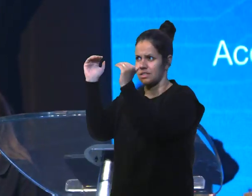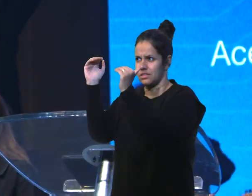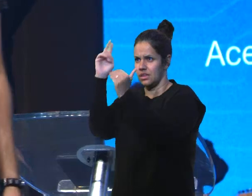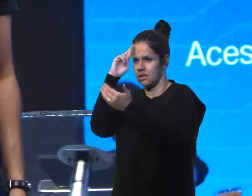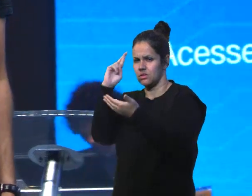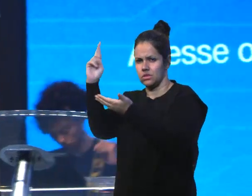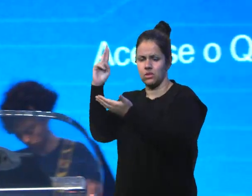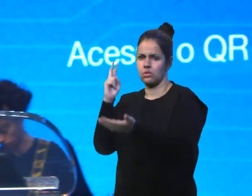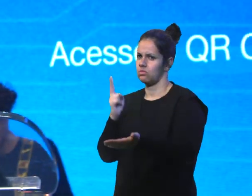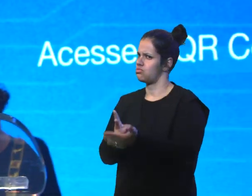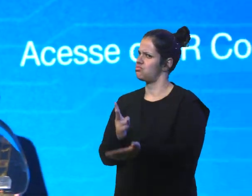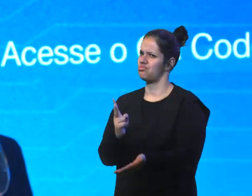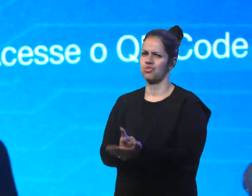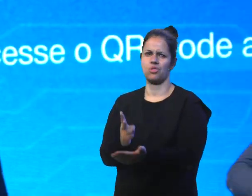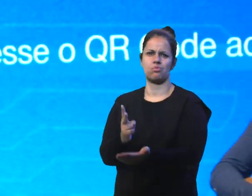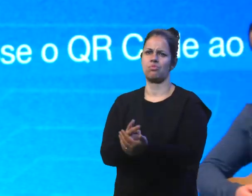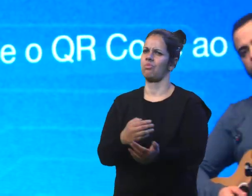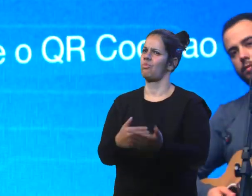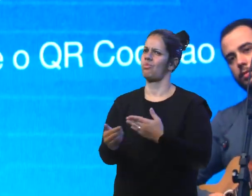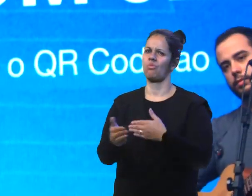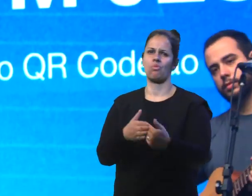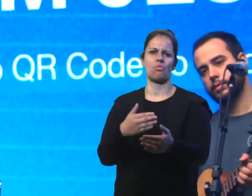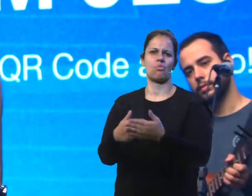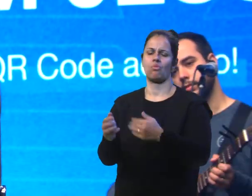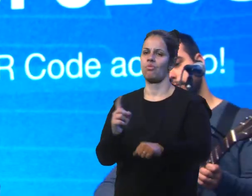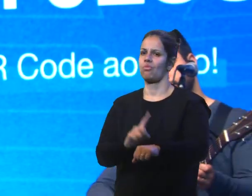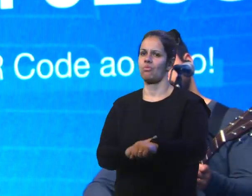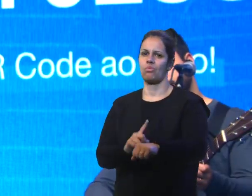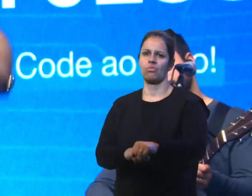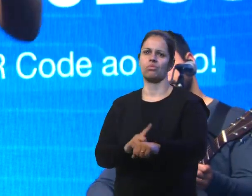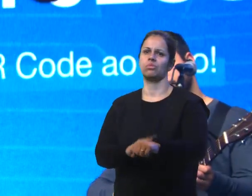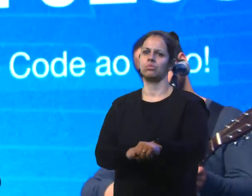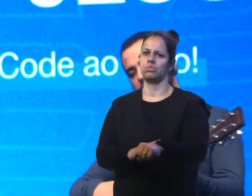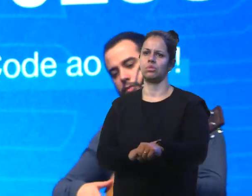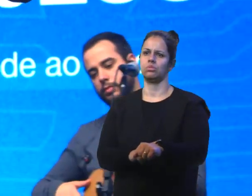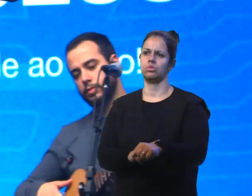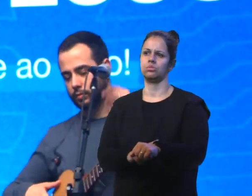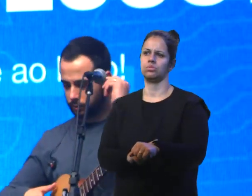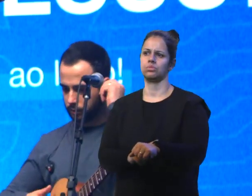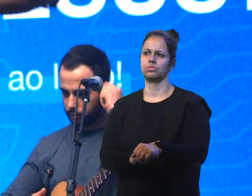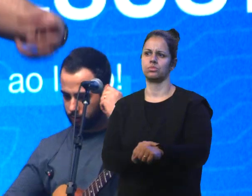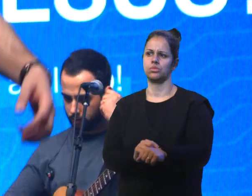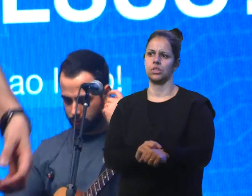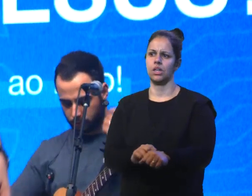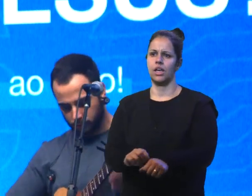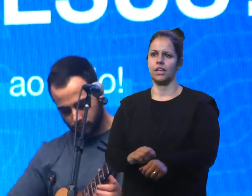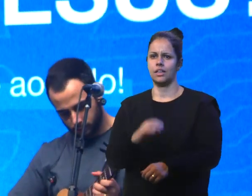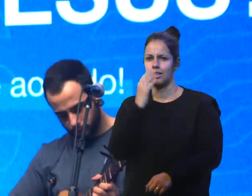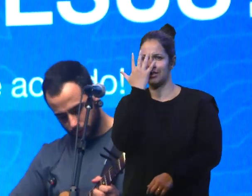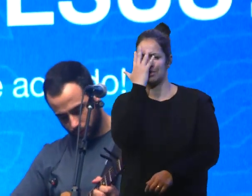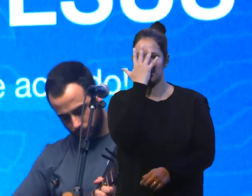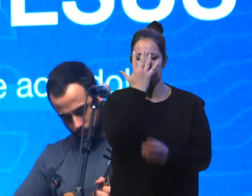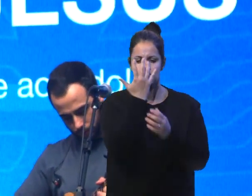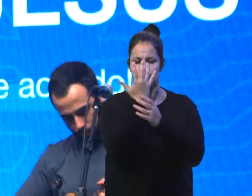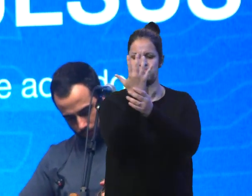custar. Aqueles que são dispostos a tirar as suas máscaras